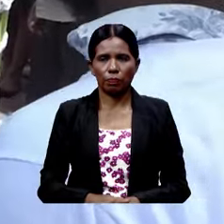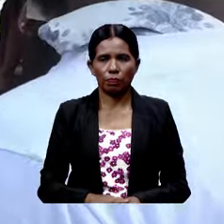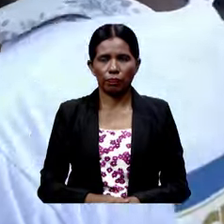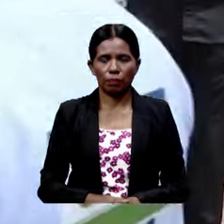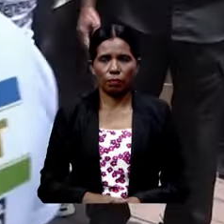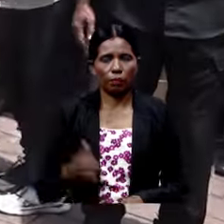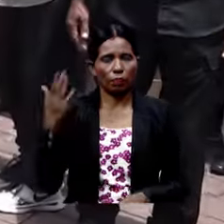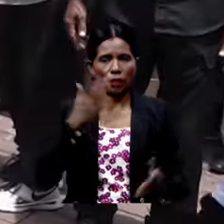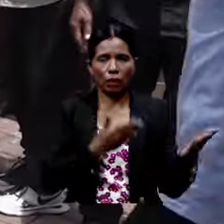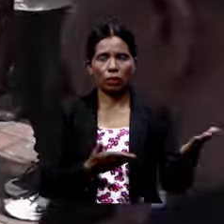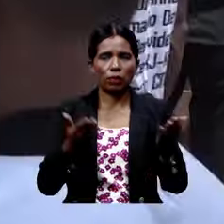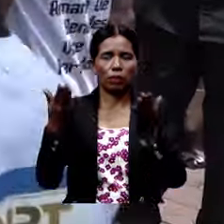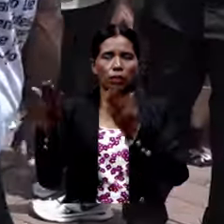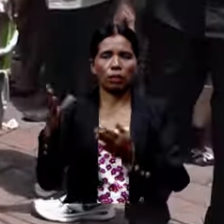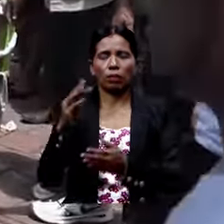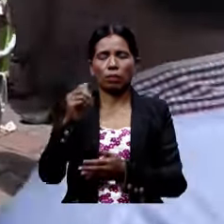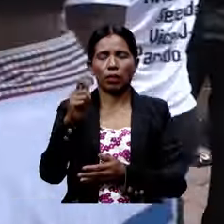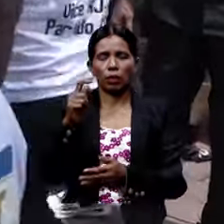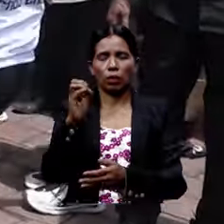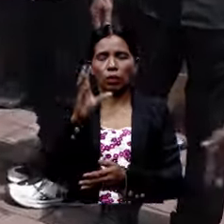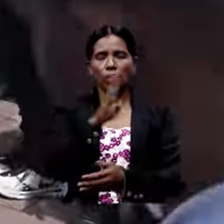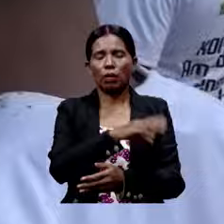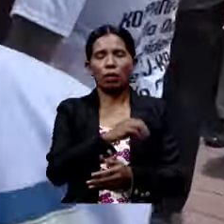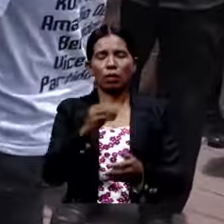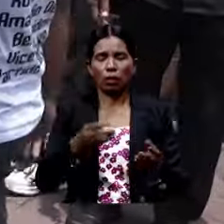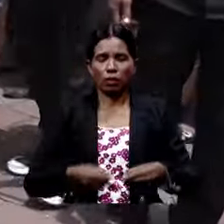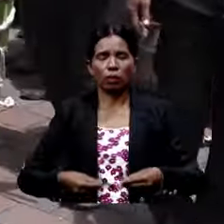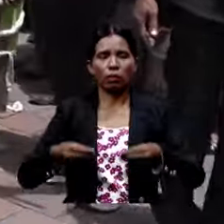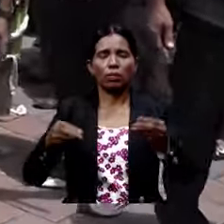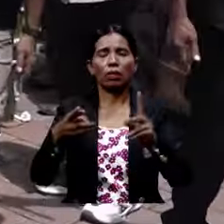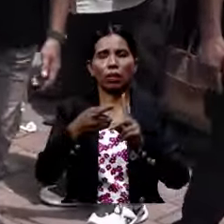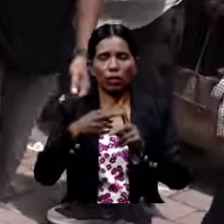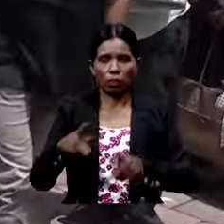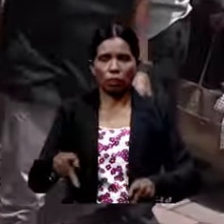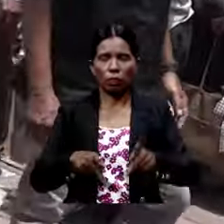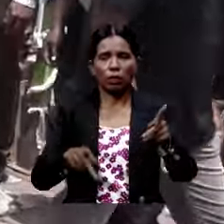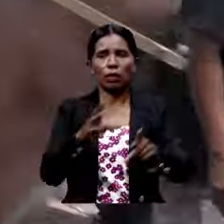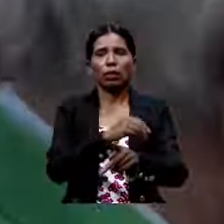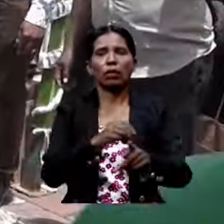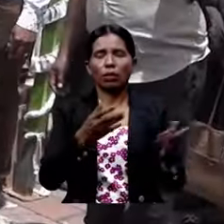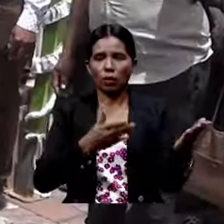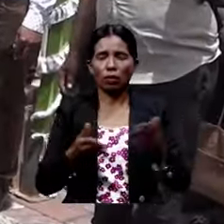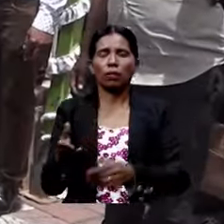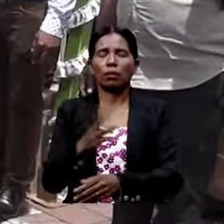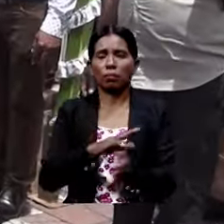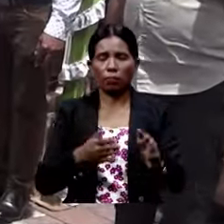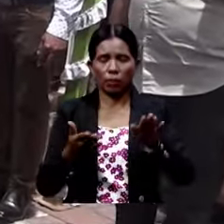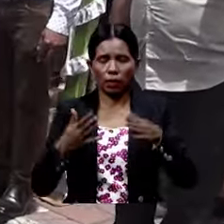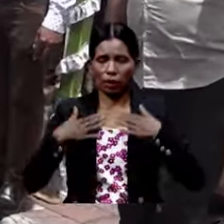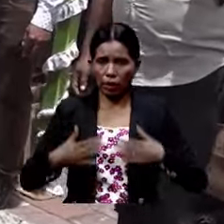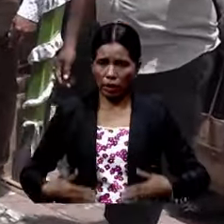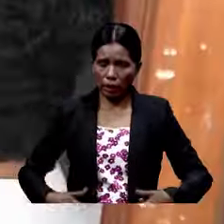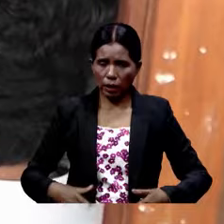Antes sato lori maktoban Amandio de Sá Benevides bahaloti cemitério público Bekusi se lori uluk mate isim ba sede